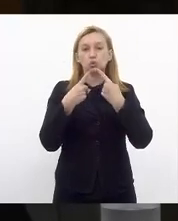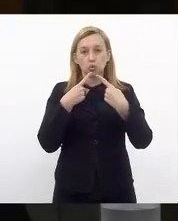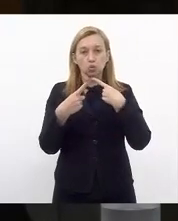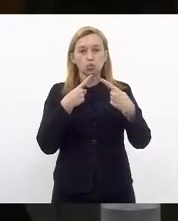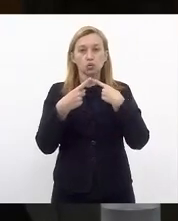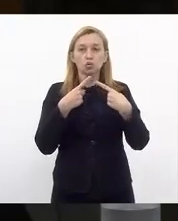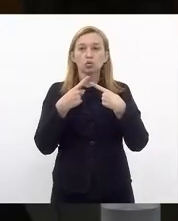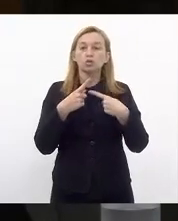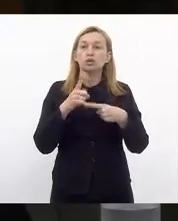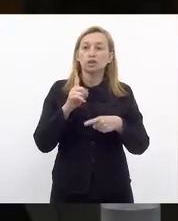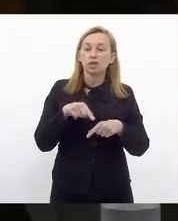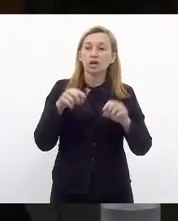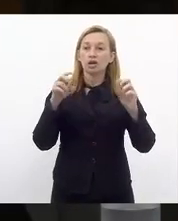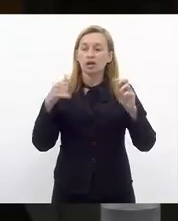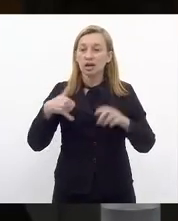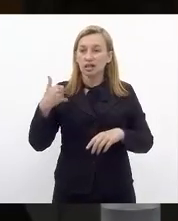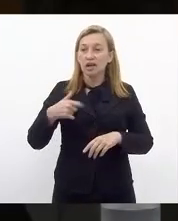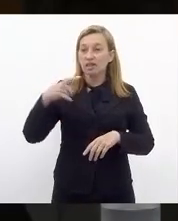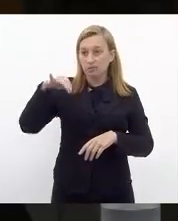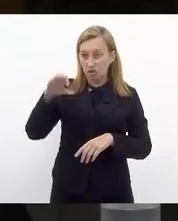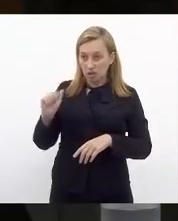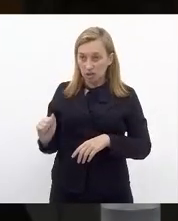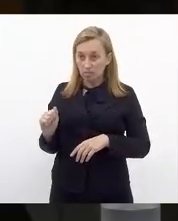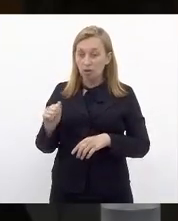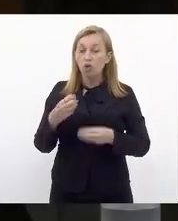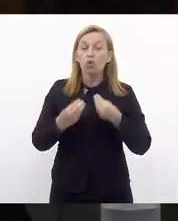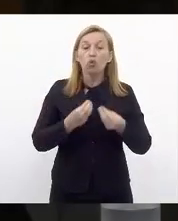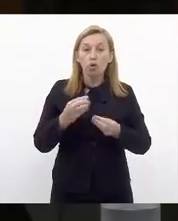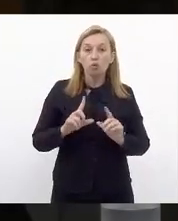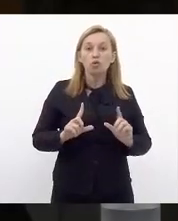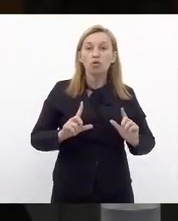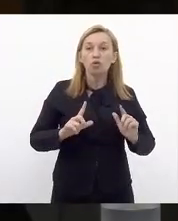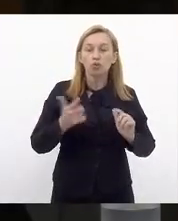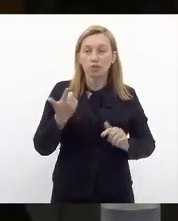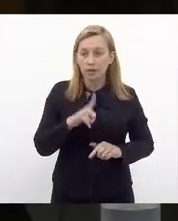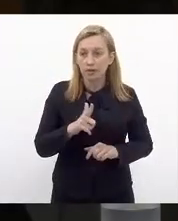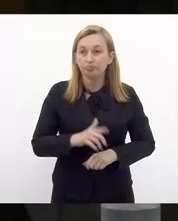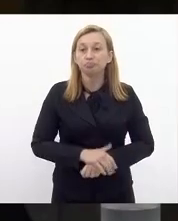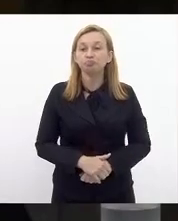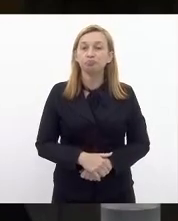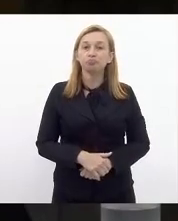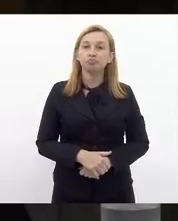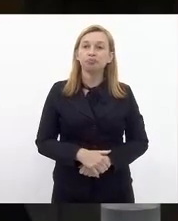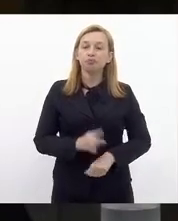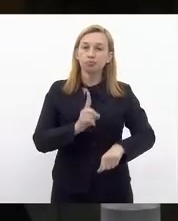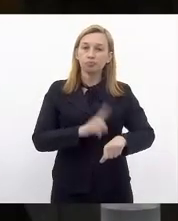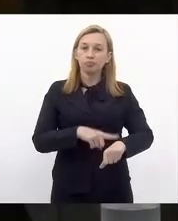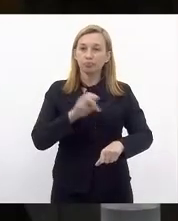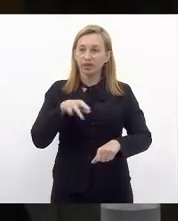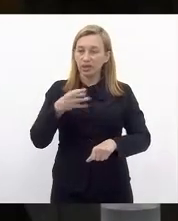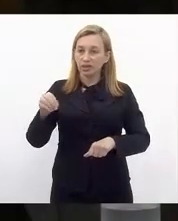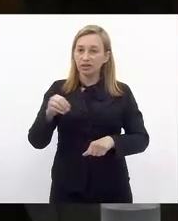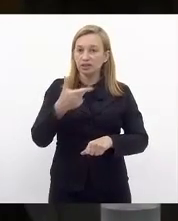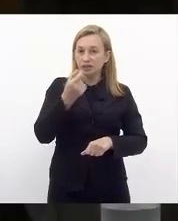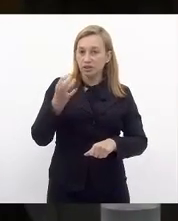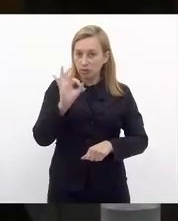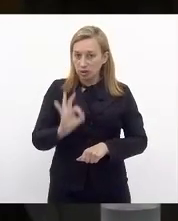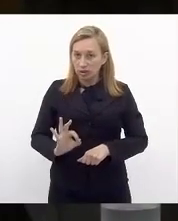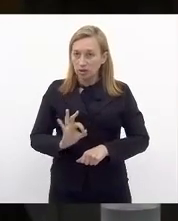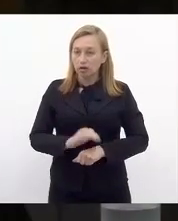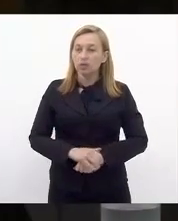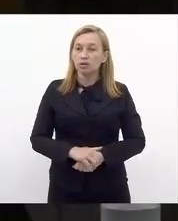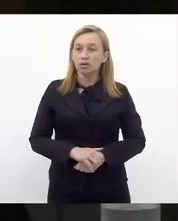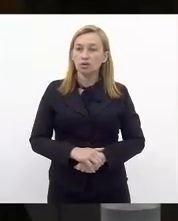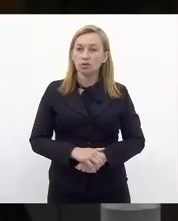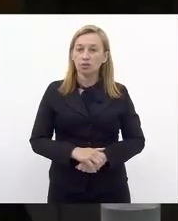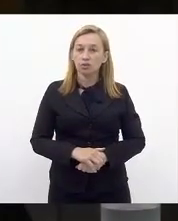é a questão da idade mínima de que forma Vamos enfrentar é o tempo de transição de vinte por cento